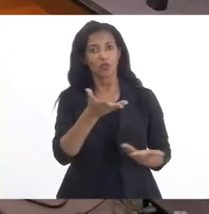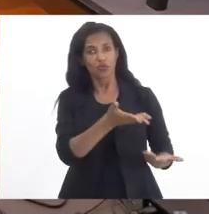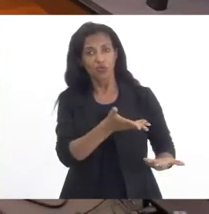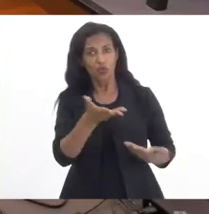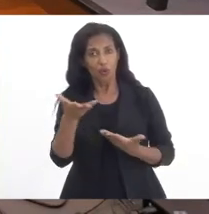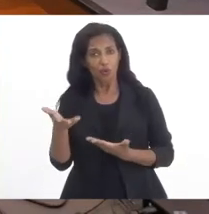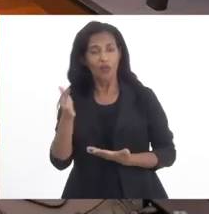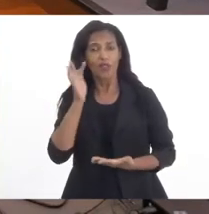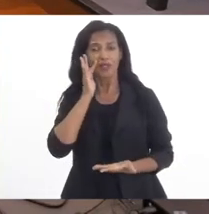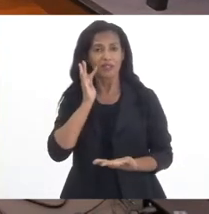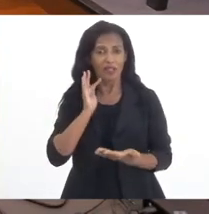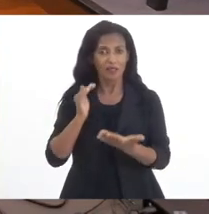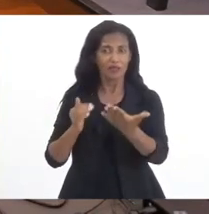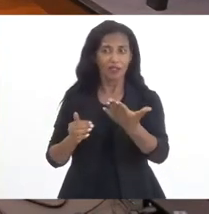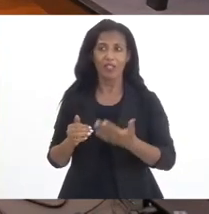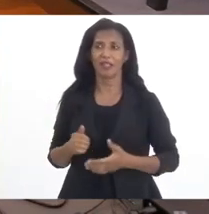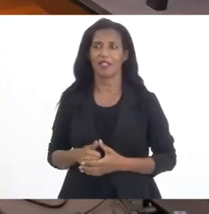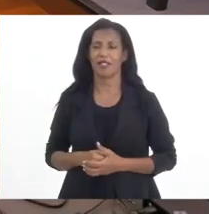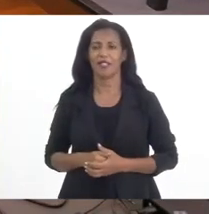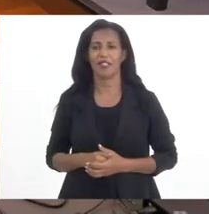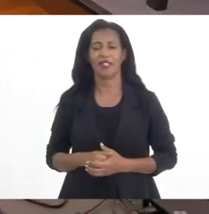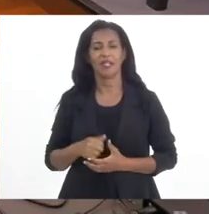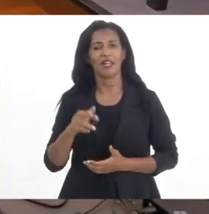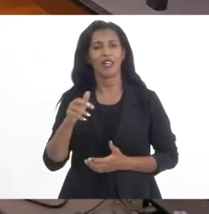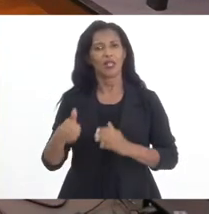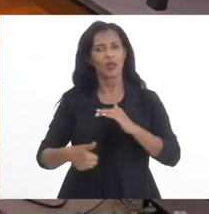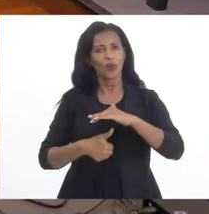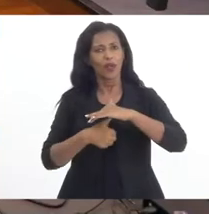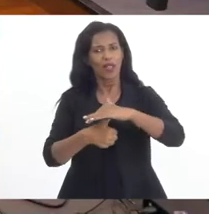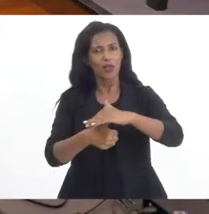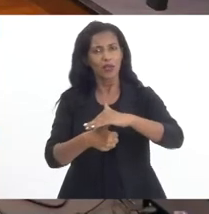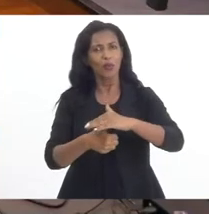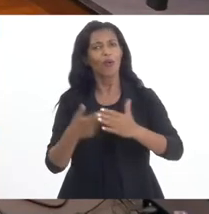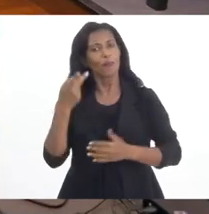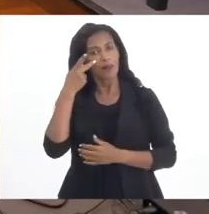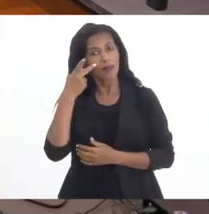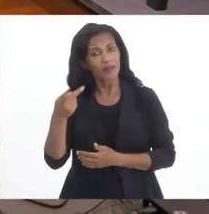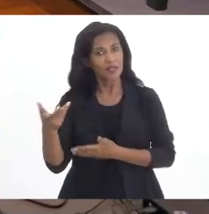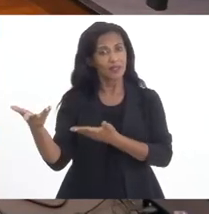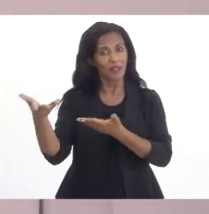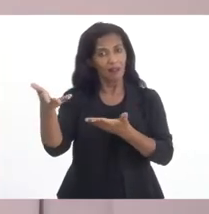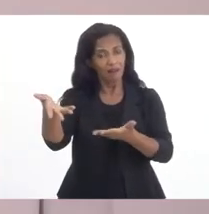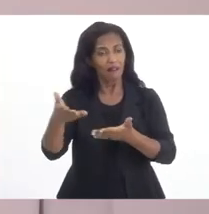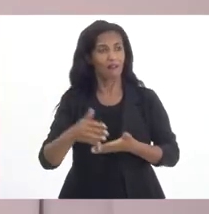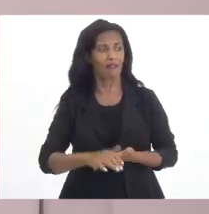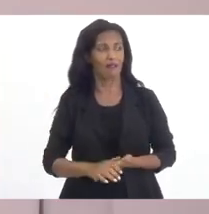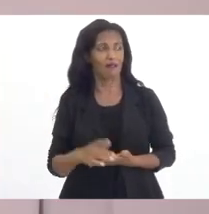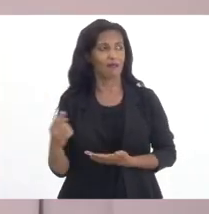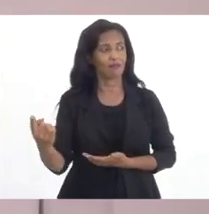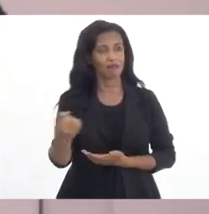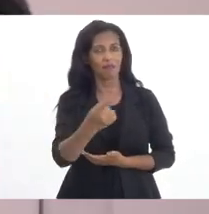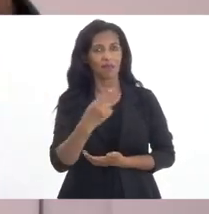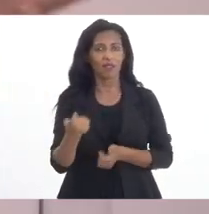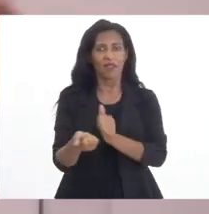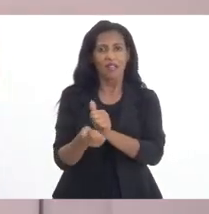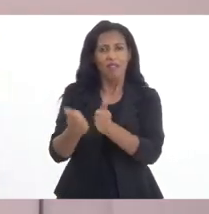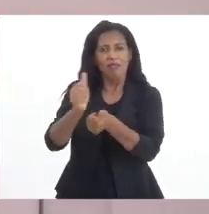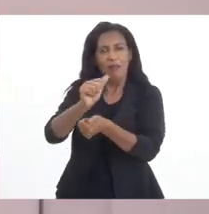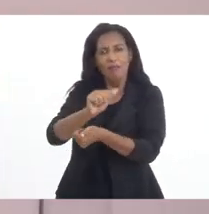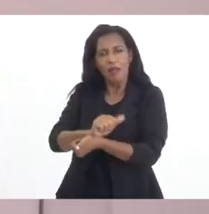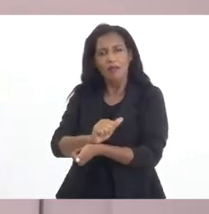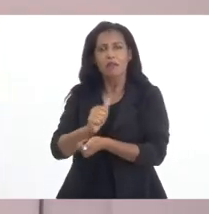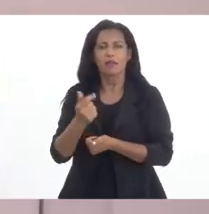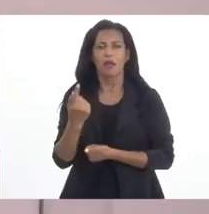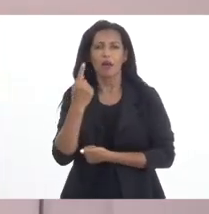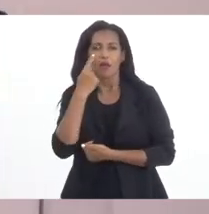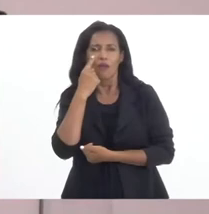o Flávio Serafini e o reitor da UERJ para eles irem fazer uma visita para a gente fazer adaptações, ver se